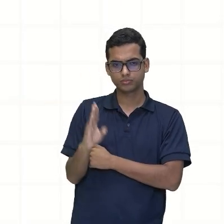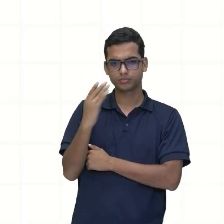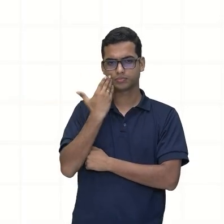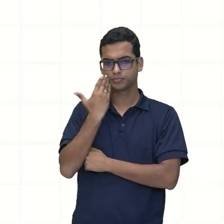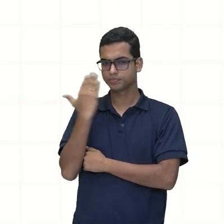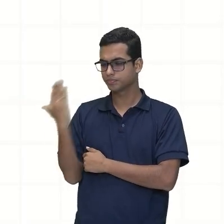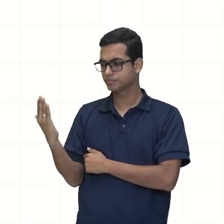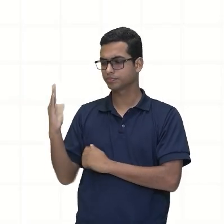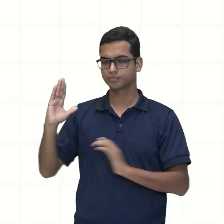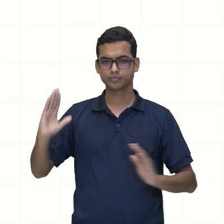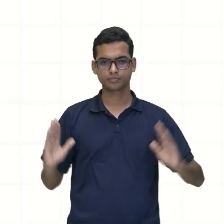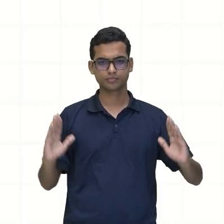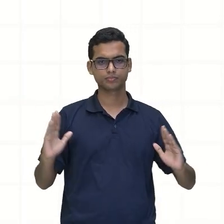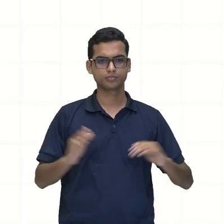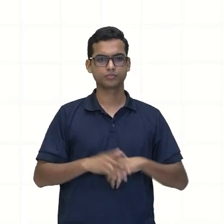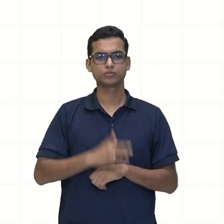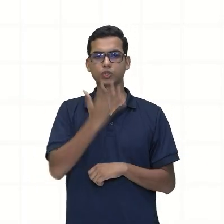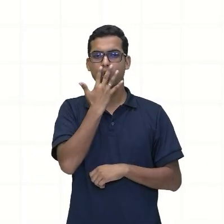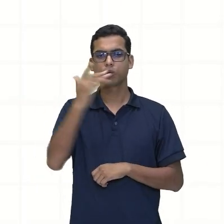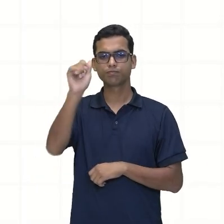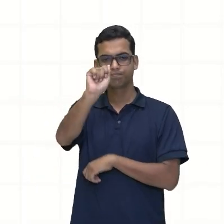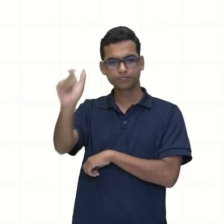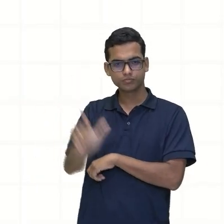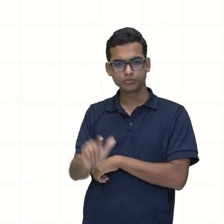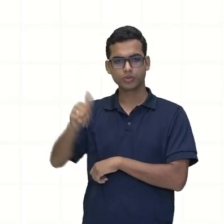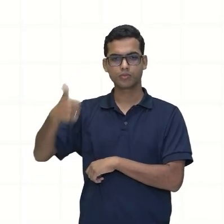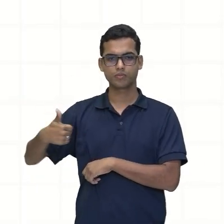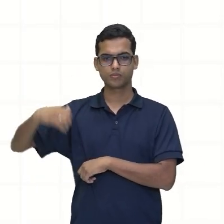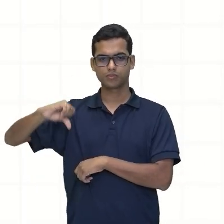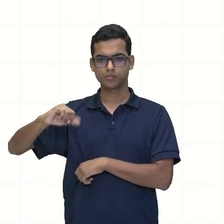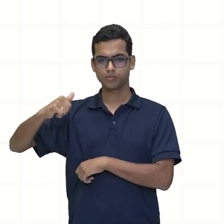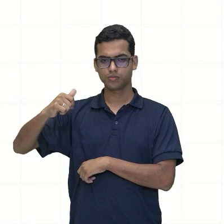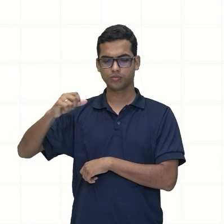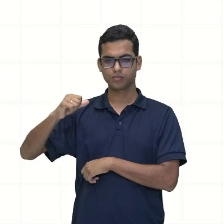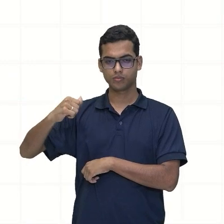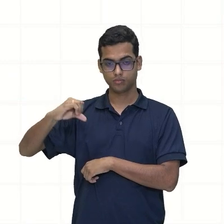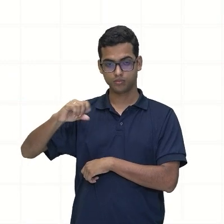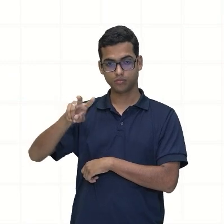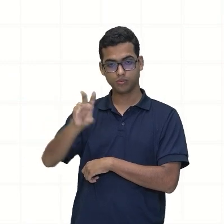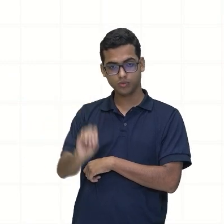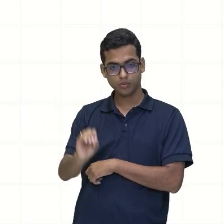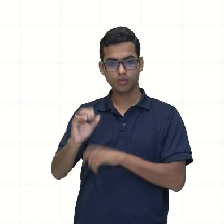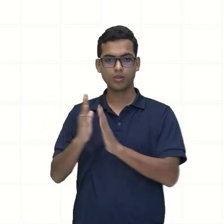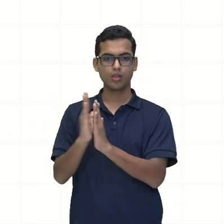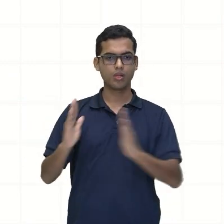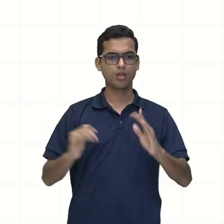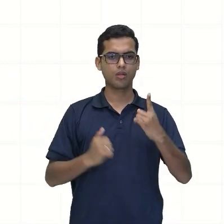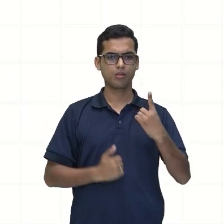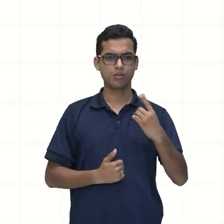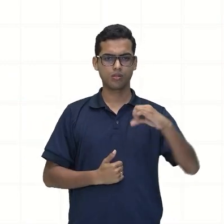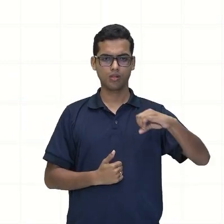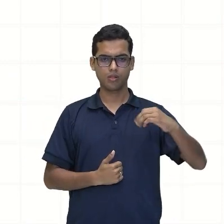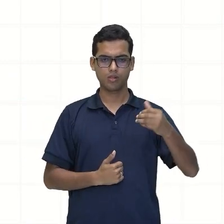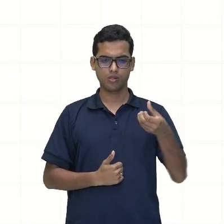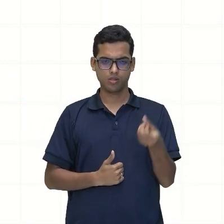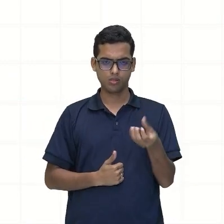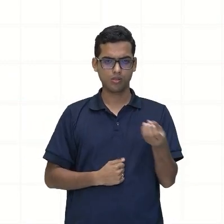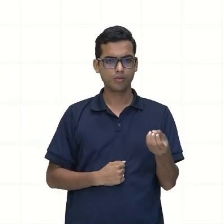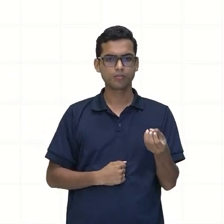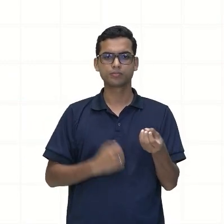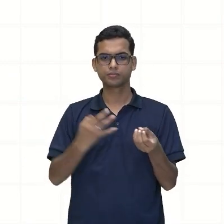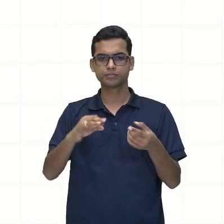já tem aí uma mudança, né? A cada 10 anos, uma análise. E aí, aqui, em amarelo, a gente vai observar os destaques